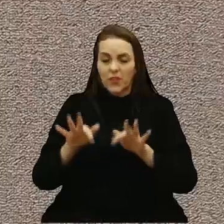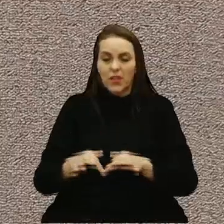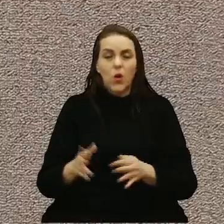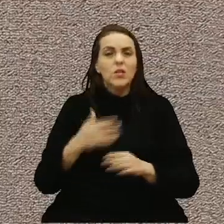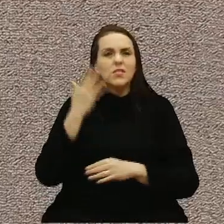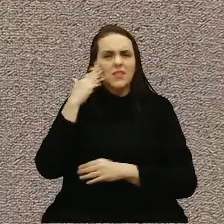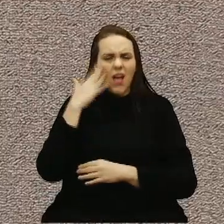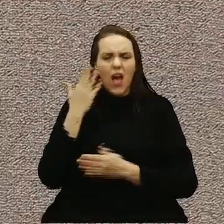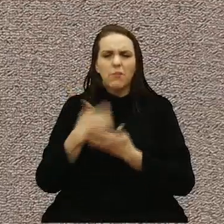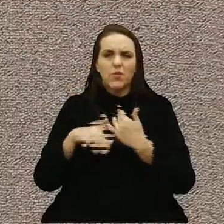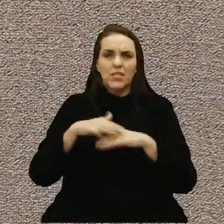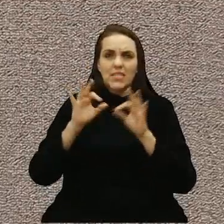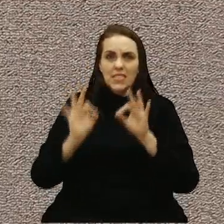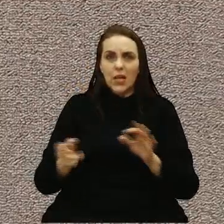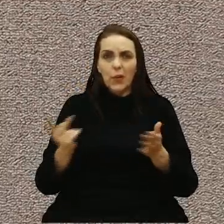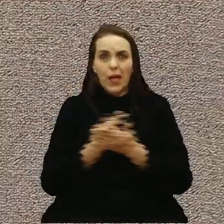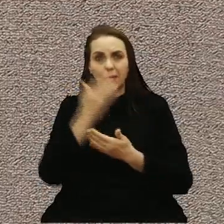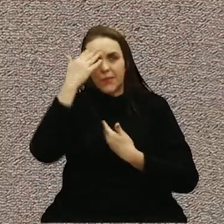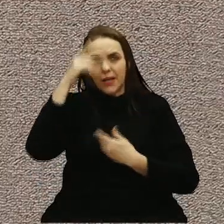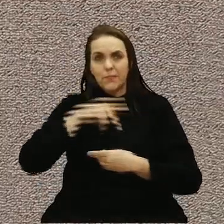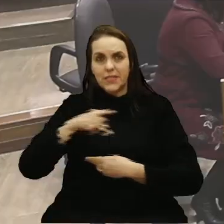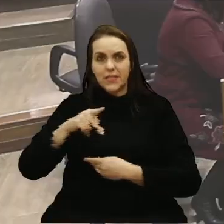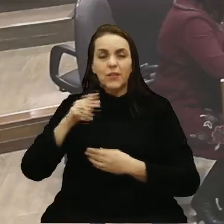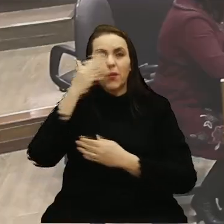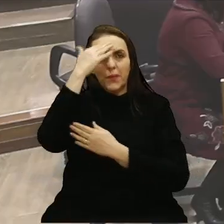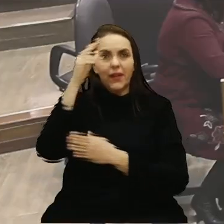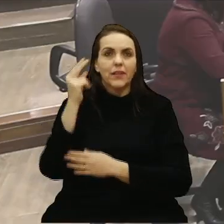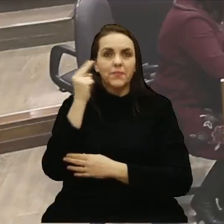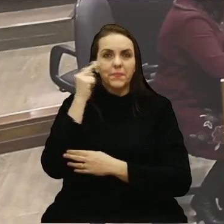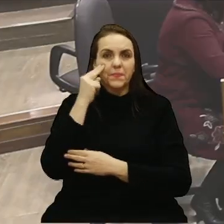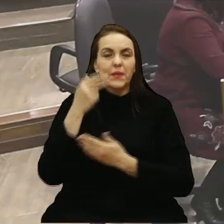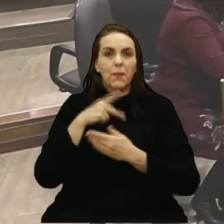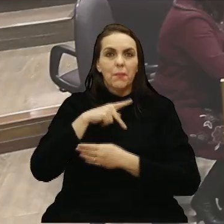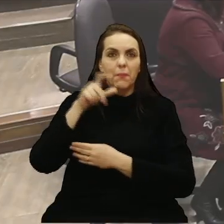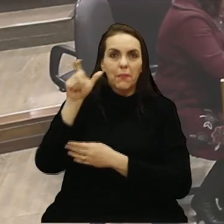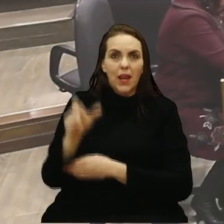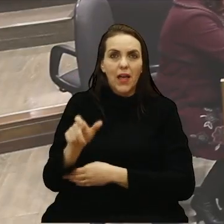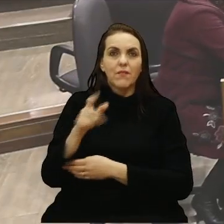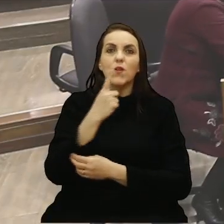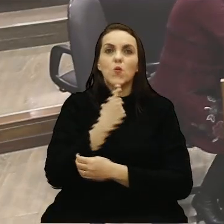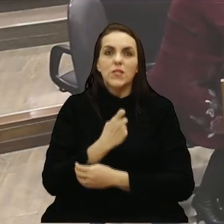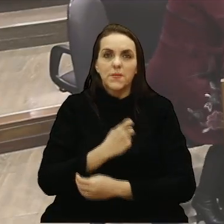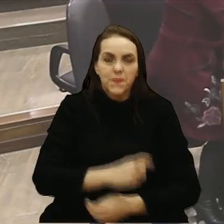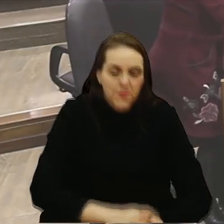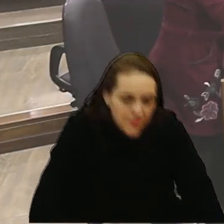certo e o que é errado. Obrigado, presidente. Obrigado, vereador Fantinel. Com a palavra, a vereadora Rose Frigeri.